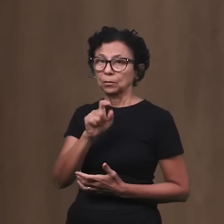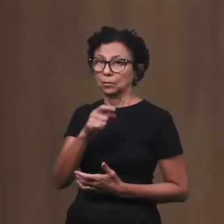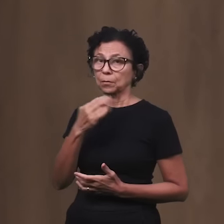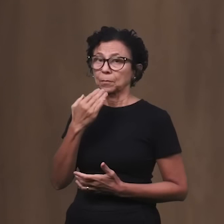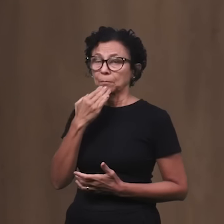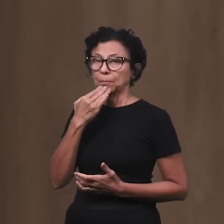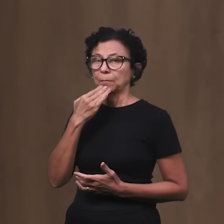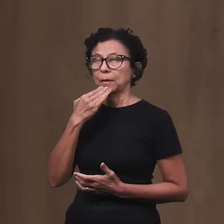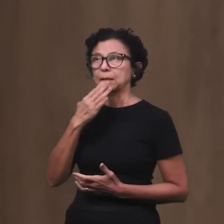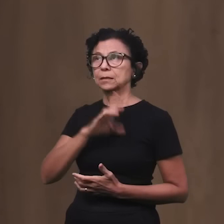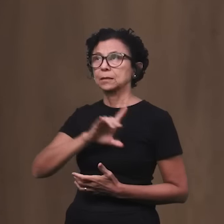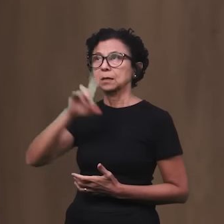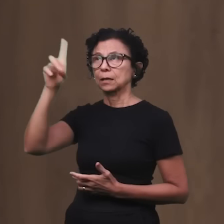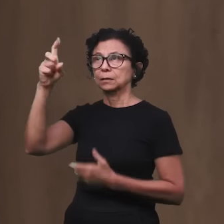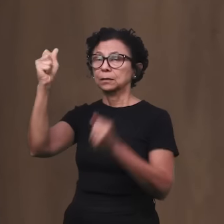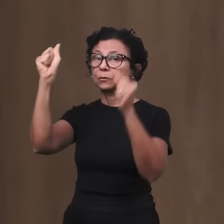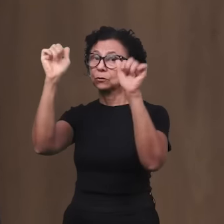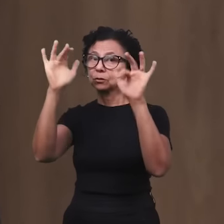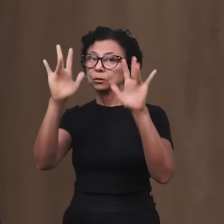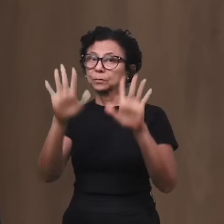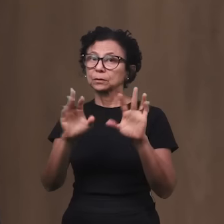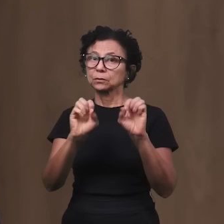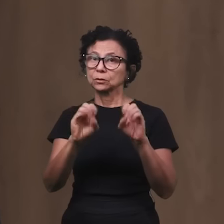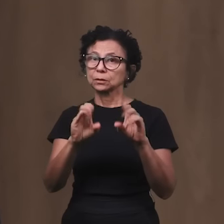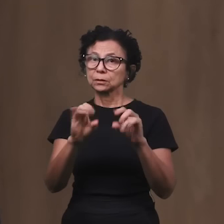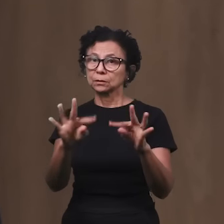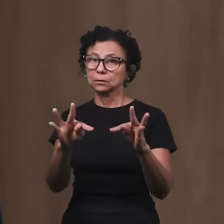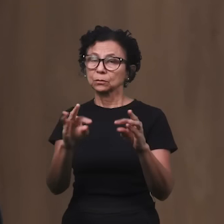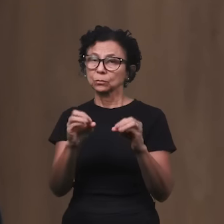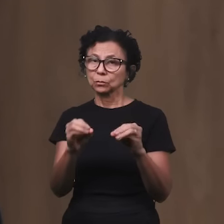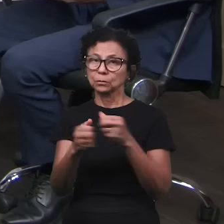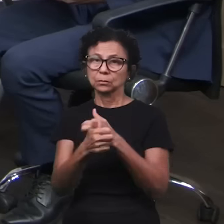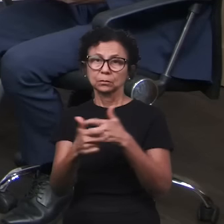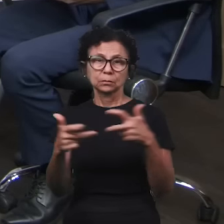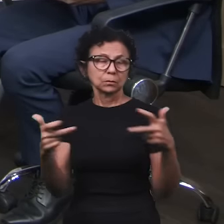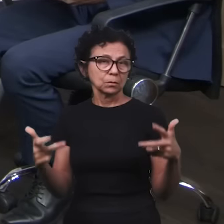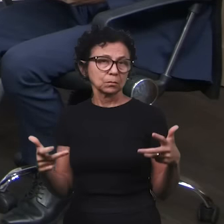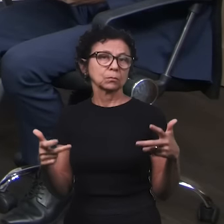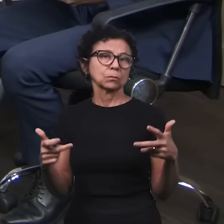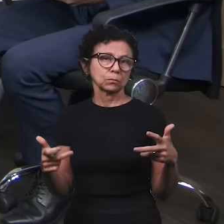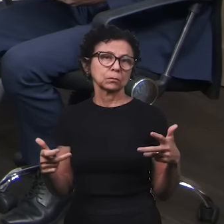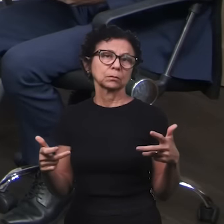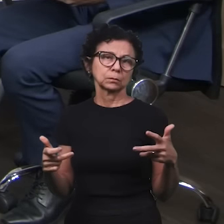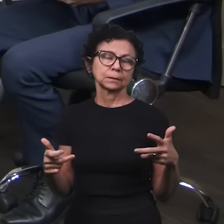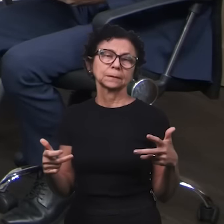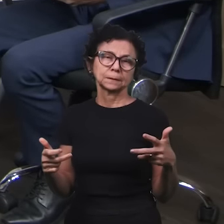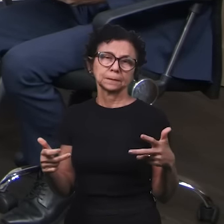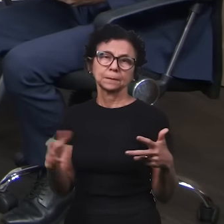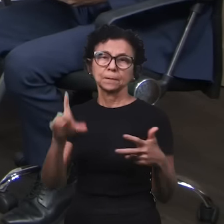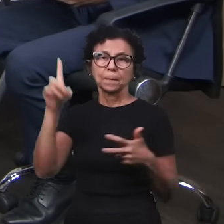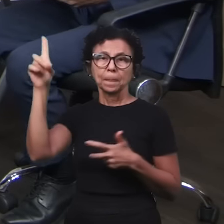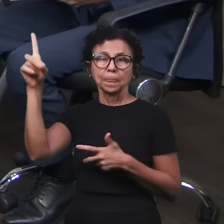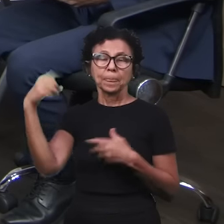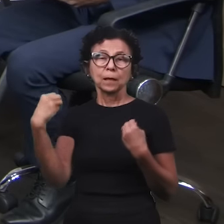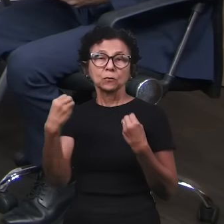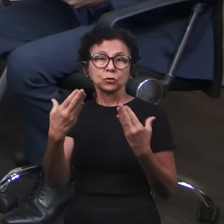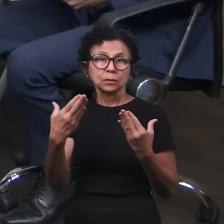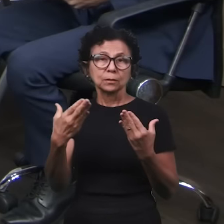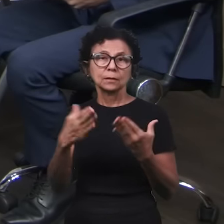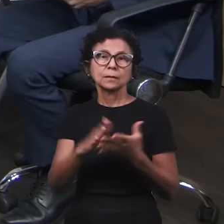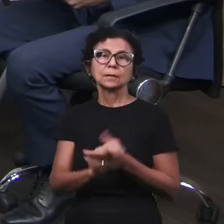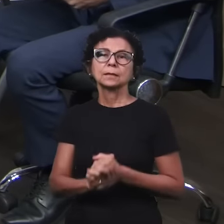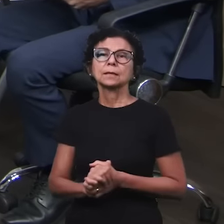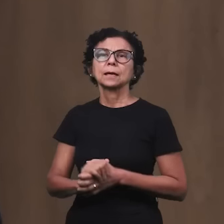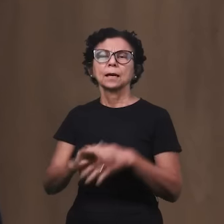Senhor para Deus te abençoar, para Deus te ensinar todas as coisas. E aquilo que Deus tiver para a sua vida, faça